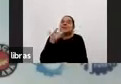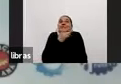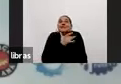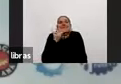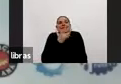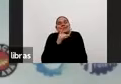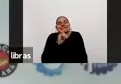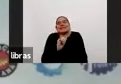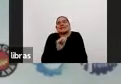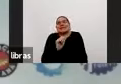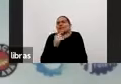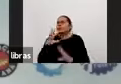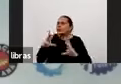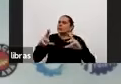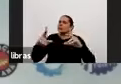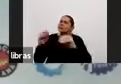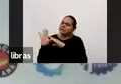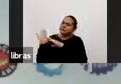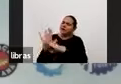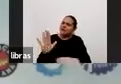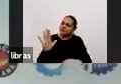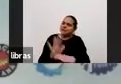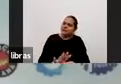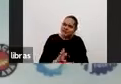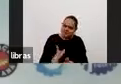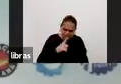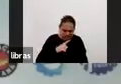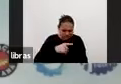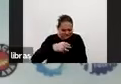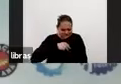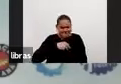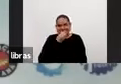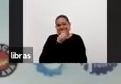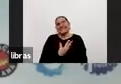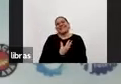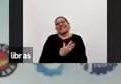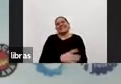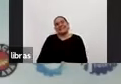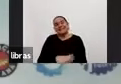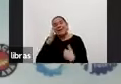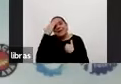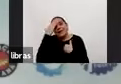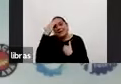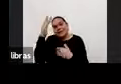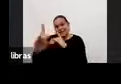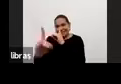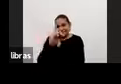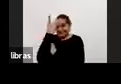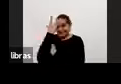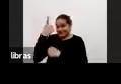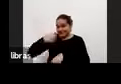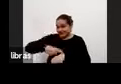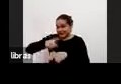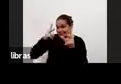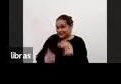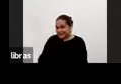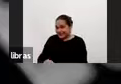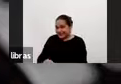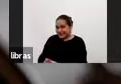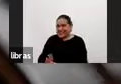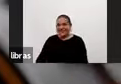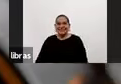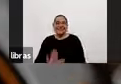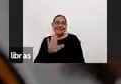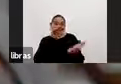se predispusessem a fazer, eu se senti muito bem. Obrigada, João. Te encontro amanhã no mesmo horário. Até amanhã.